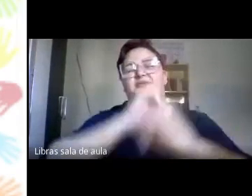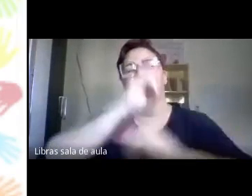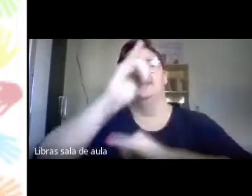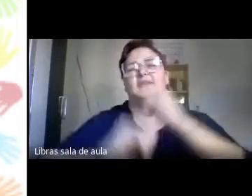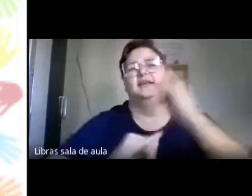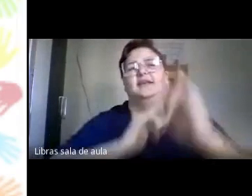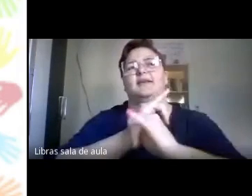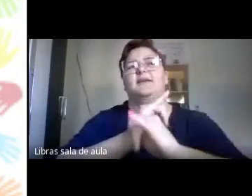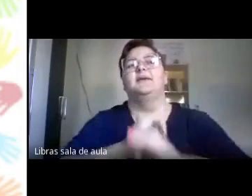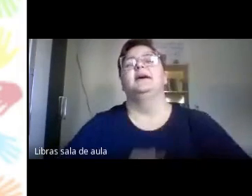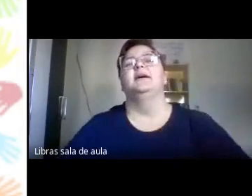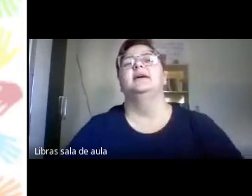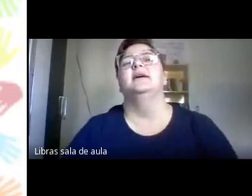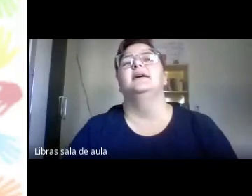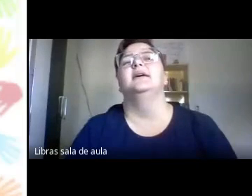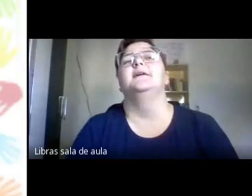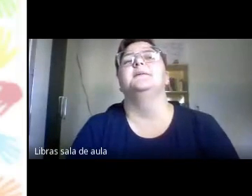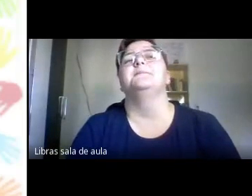internet.